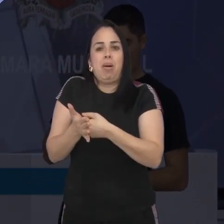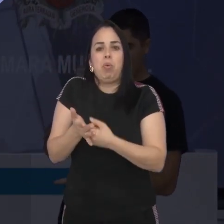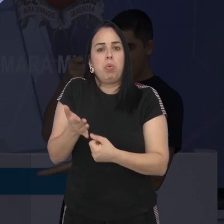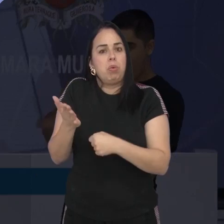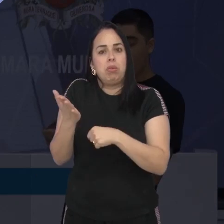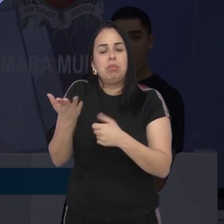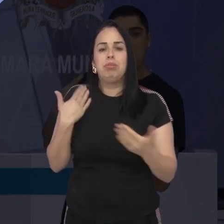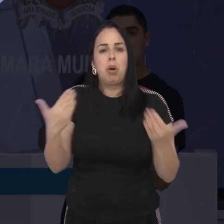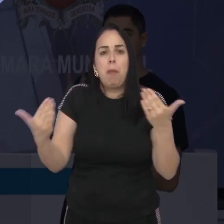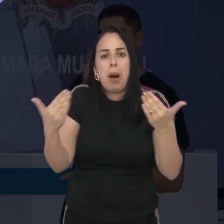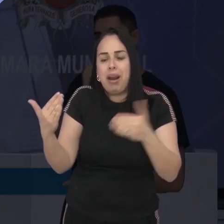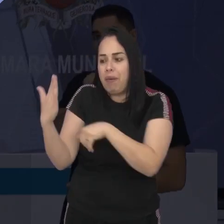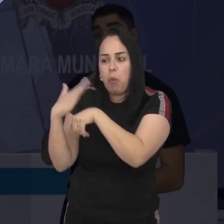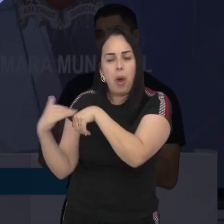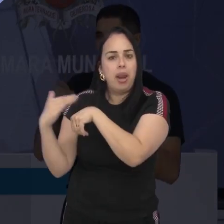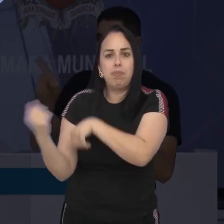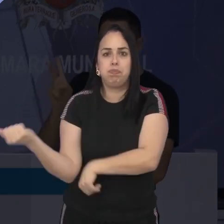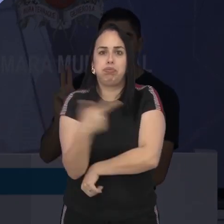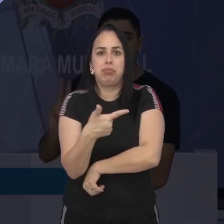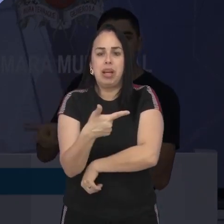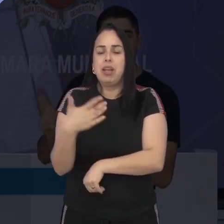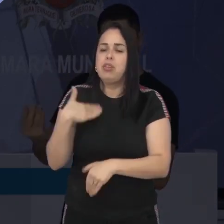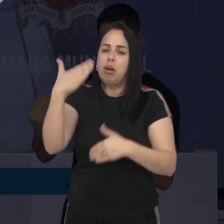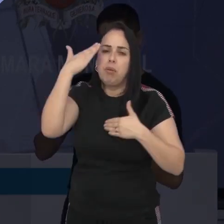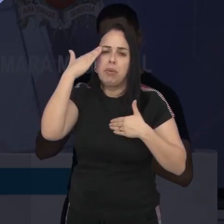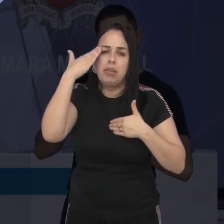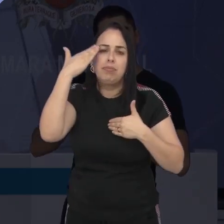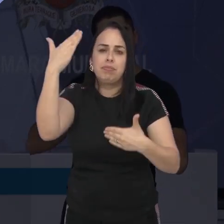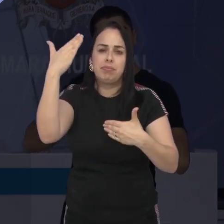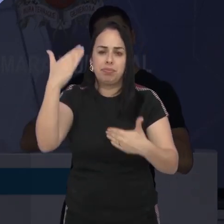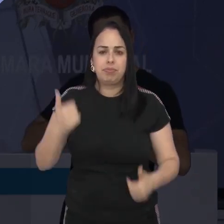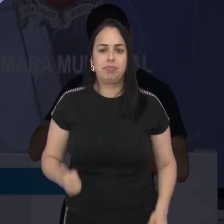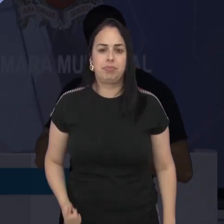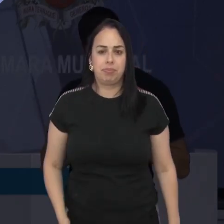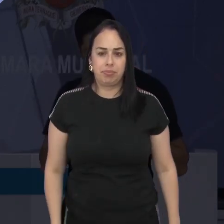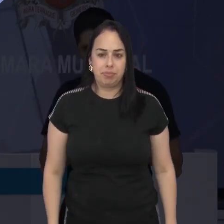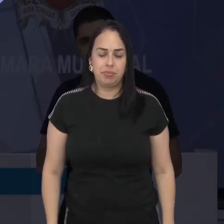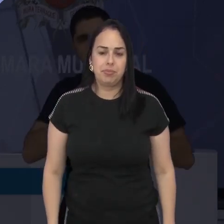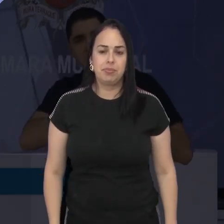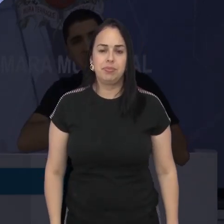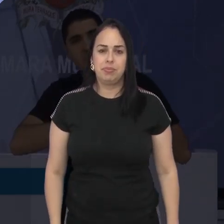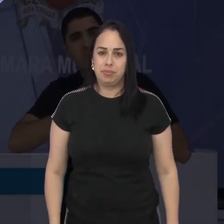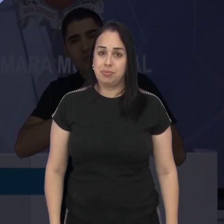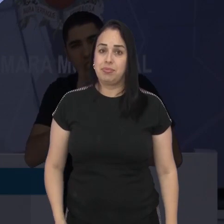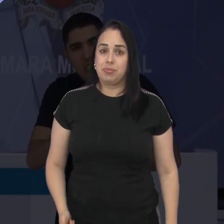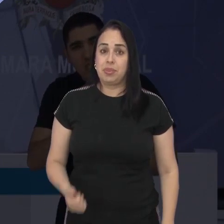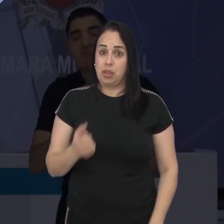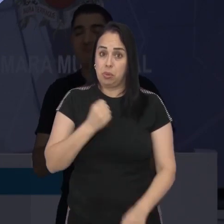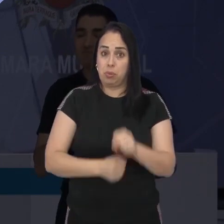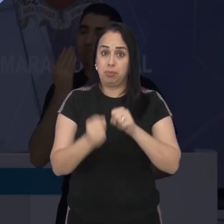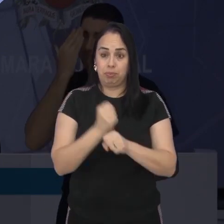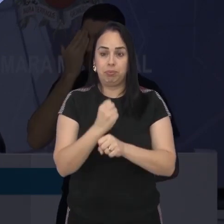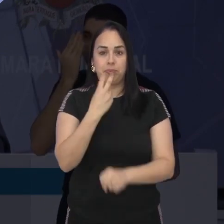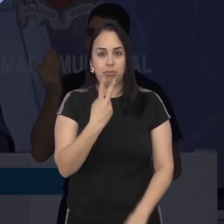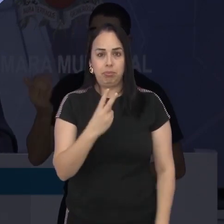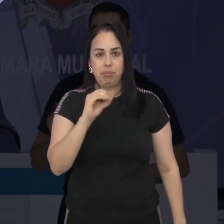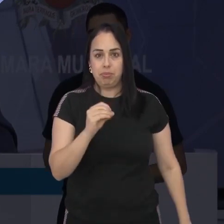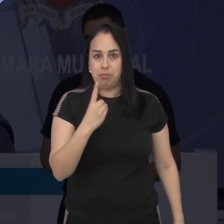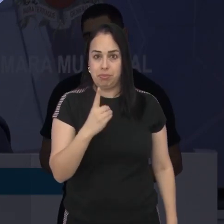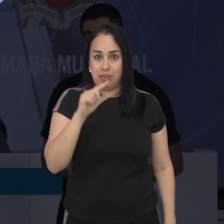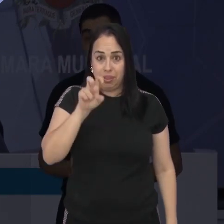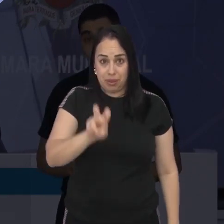o senhor tem comigo e com a minha família. Te agradeço demais por isso. Em